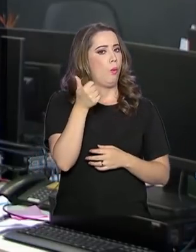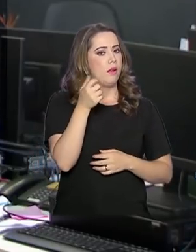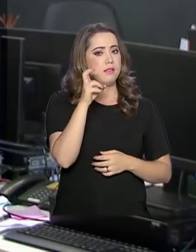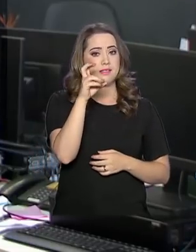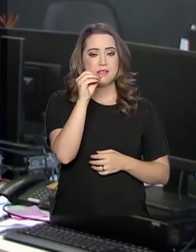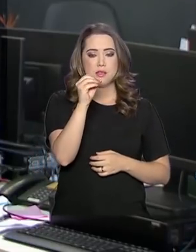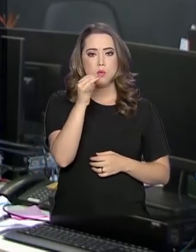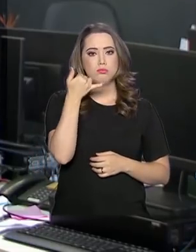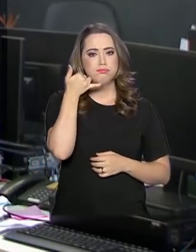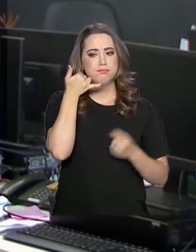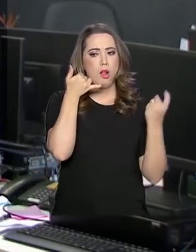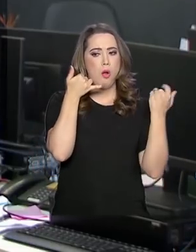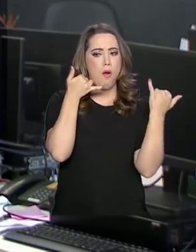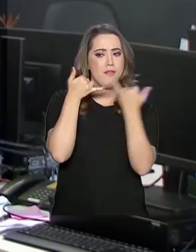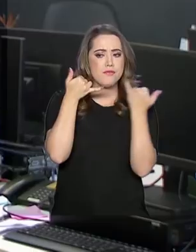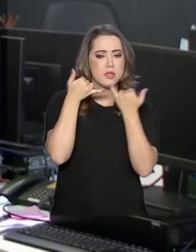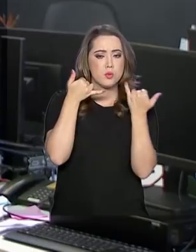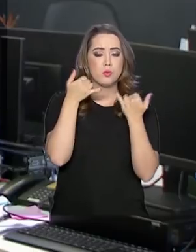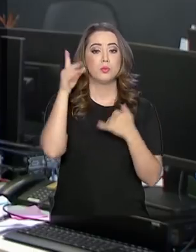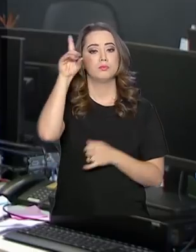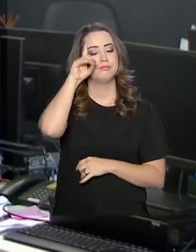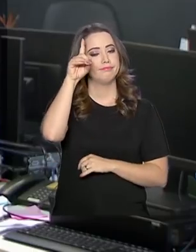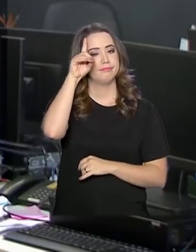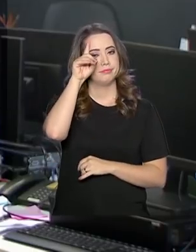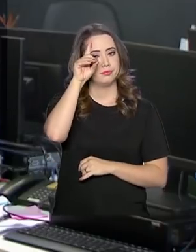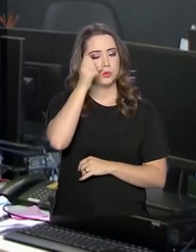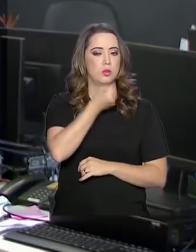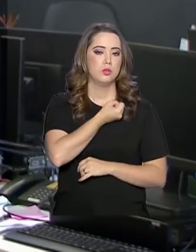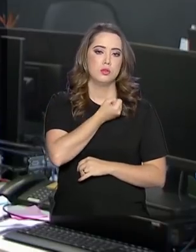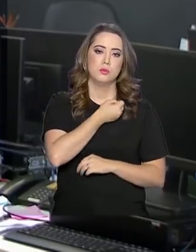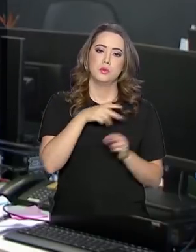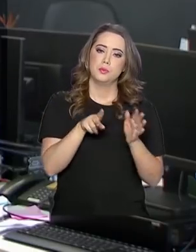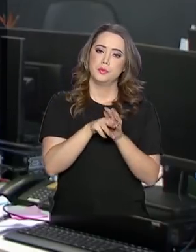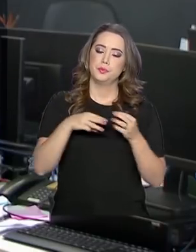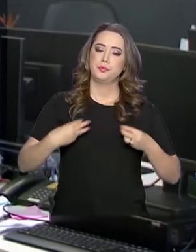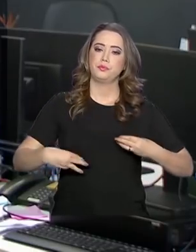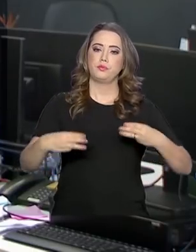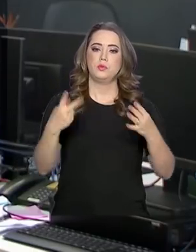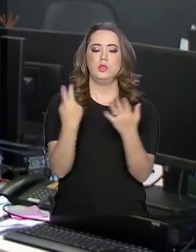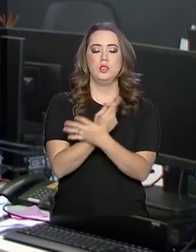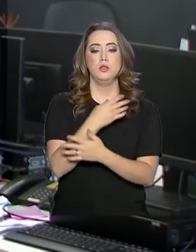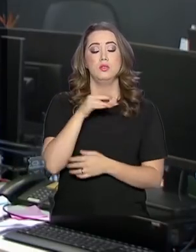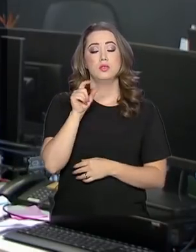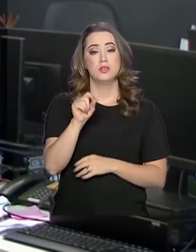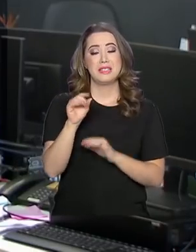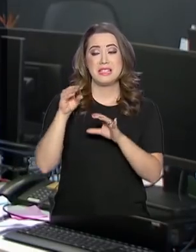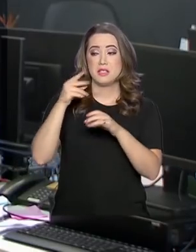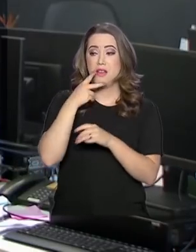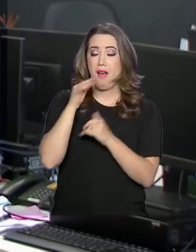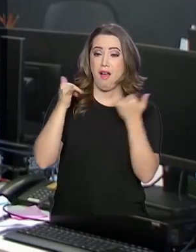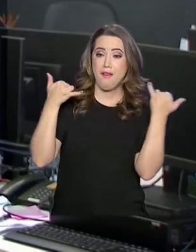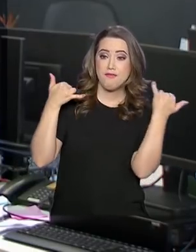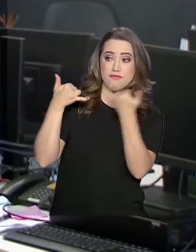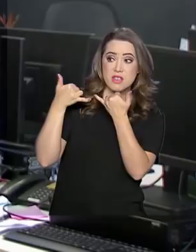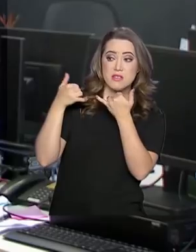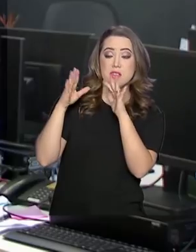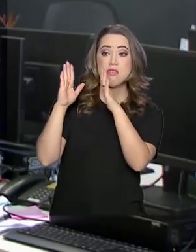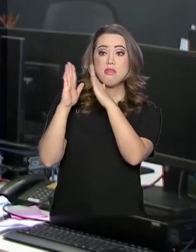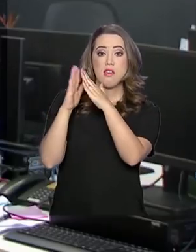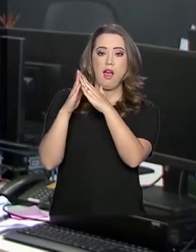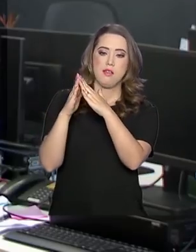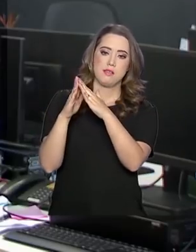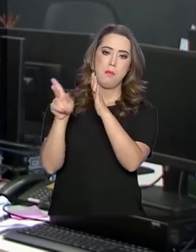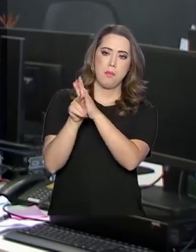denúncias por dia. Segundo dados do Ministério, a maior parte desses crimes ocorre dentro de casa e é